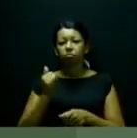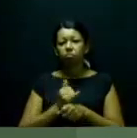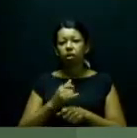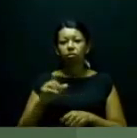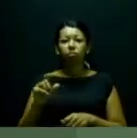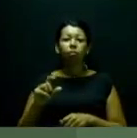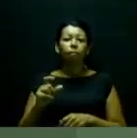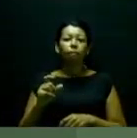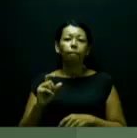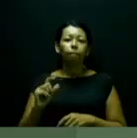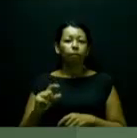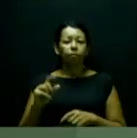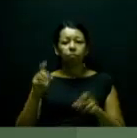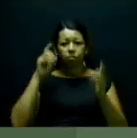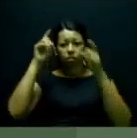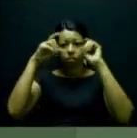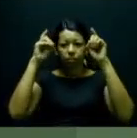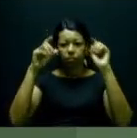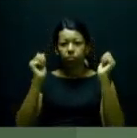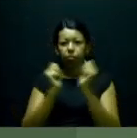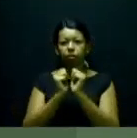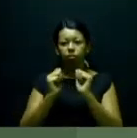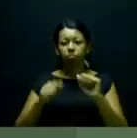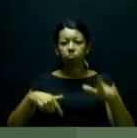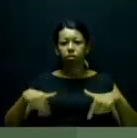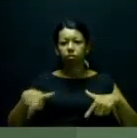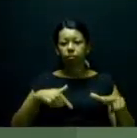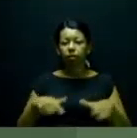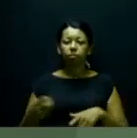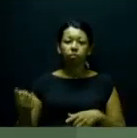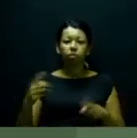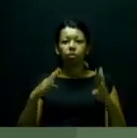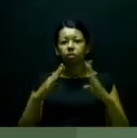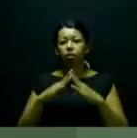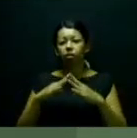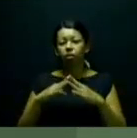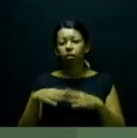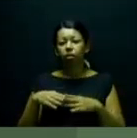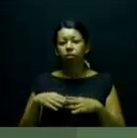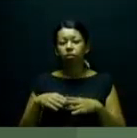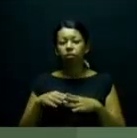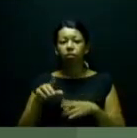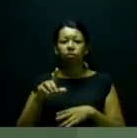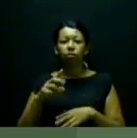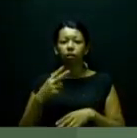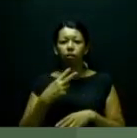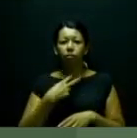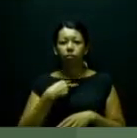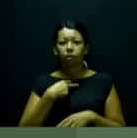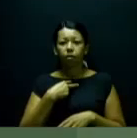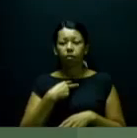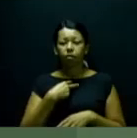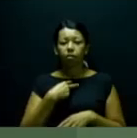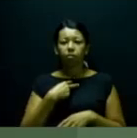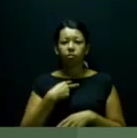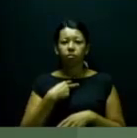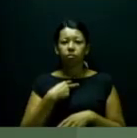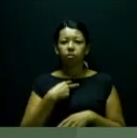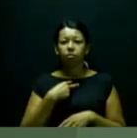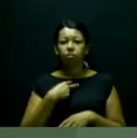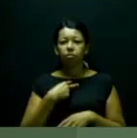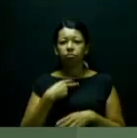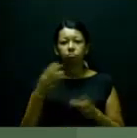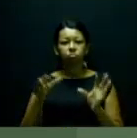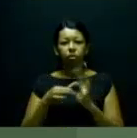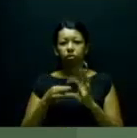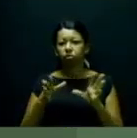se preocupando com o trabalhador. E essa casa, é claro, que não pode ficar, na verdade, omissa essa